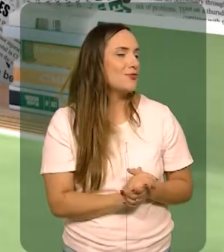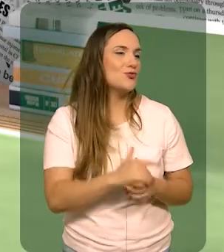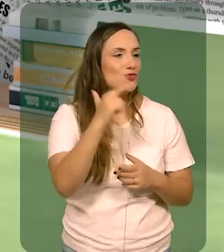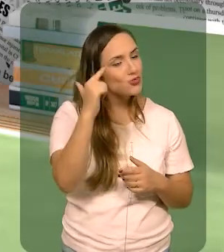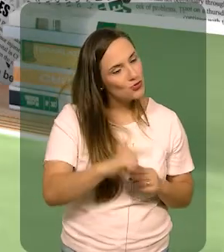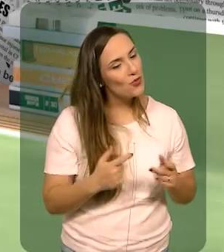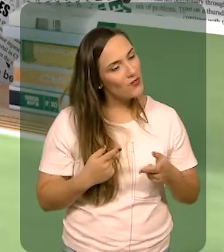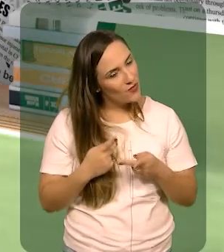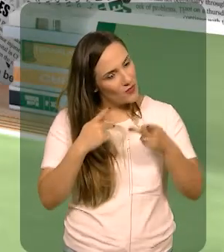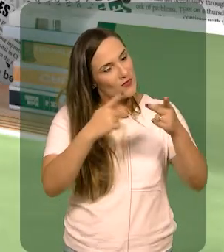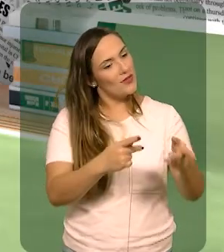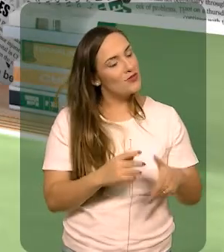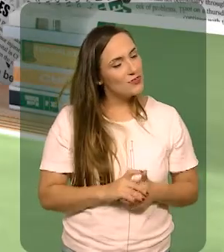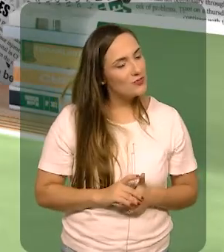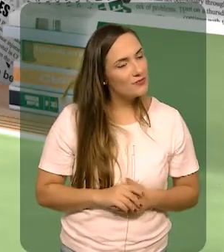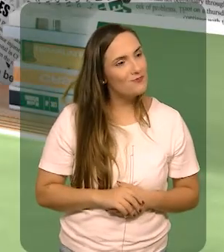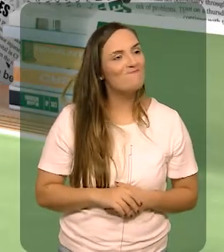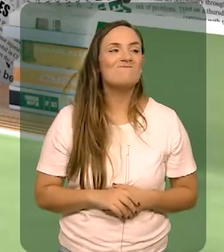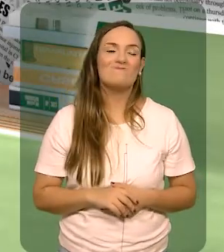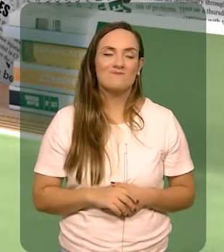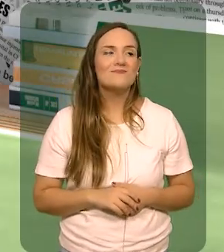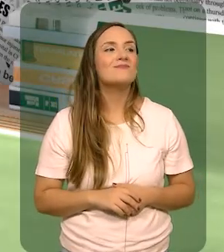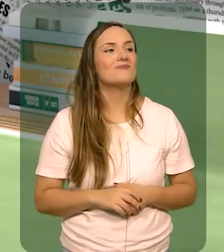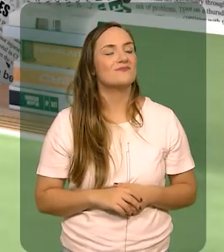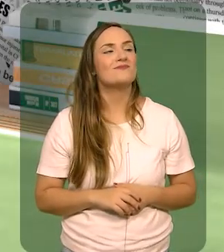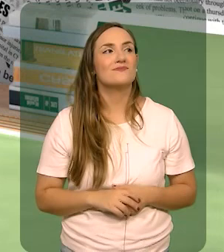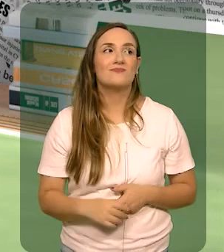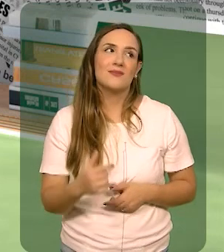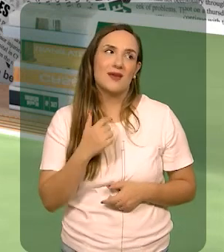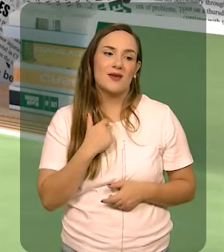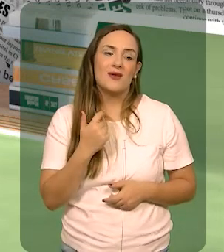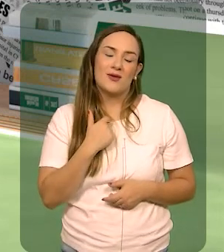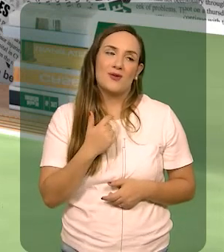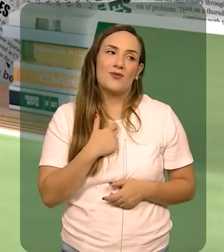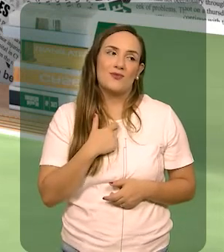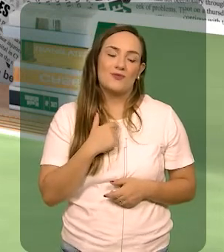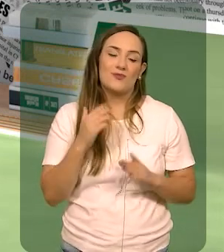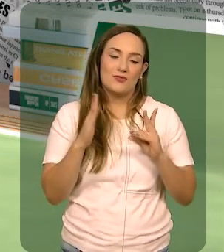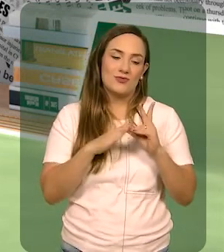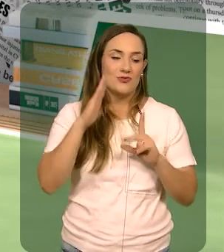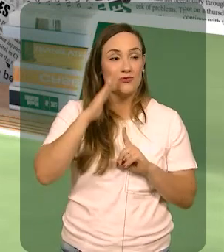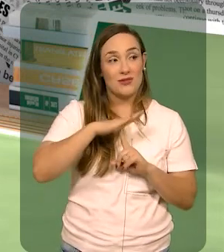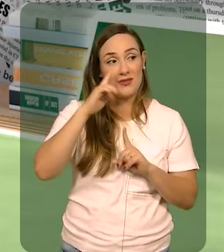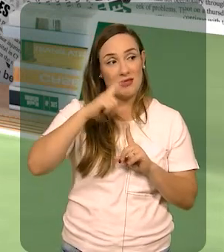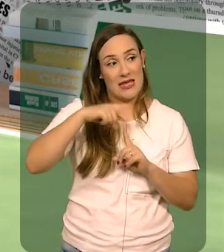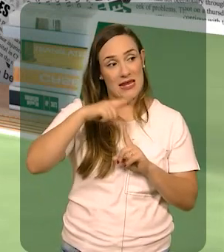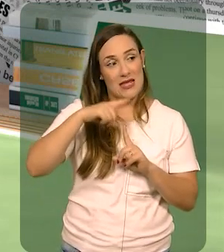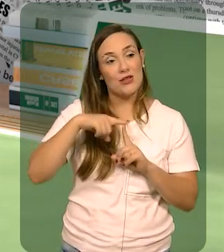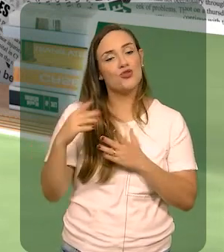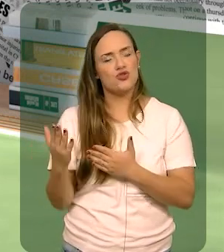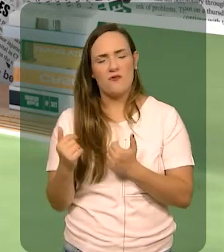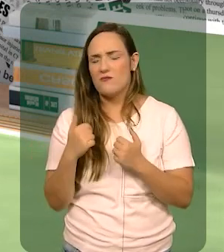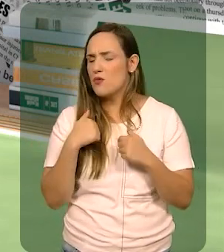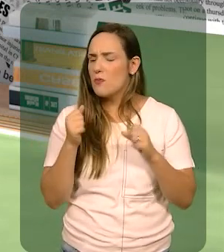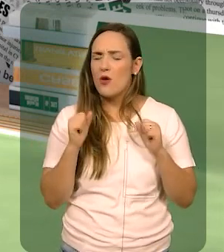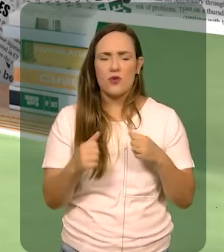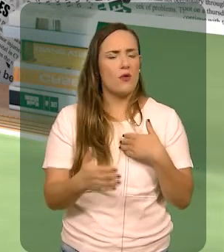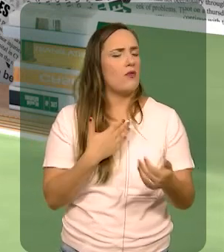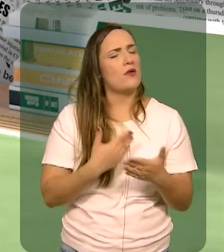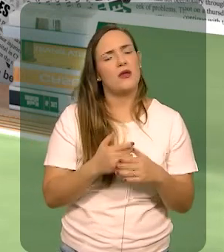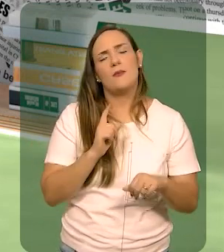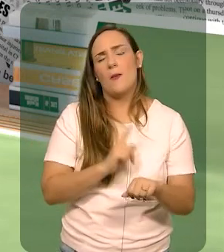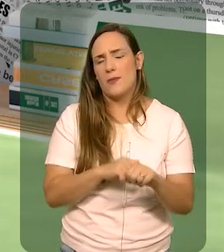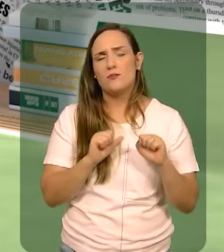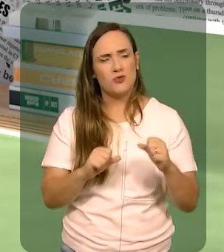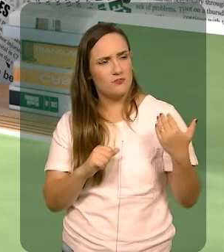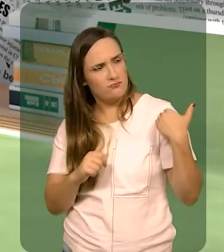Já que eu que agradeço mais uma vez pelo convite, né? E eu, quanto indígena terena, né, jovem,